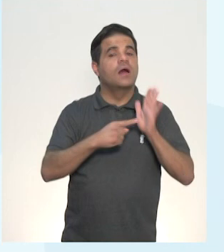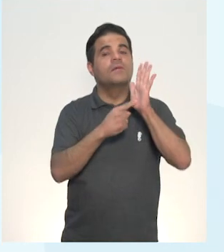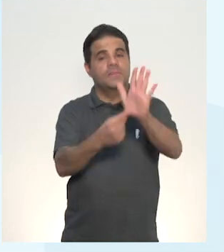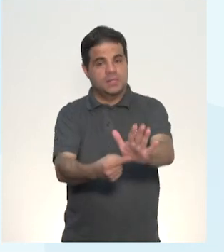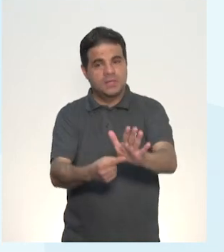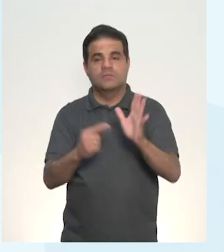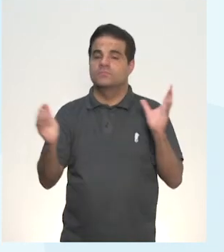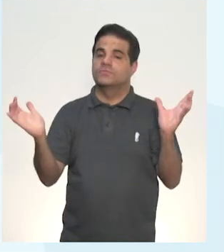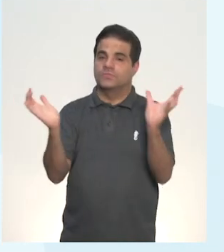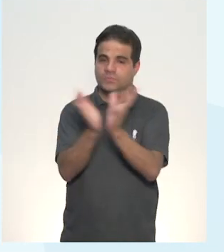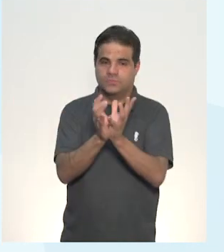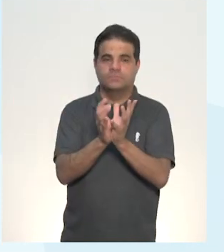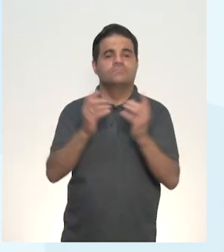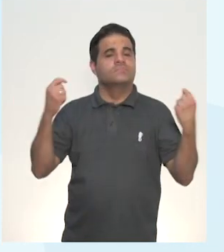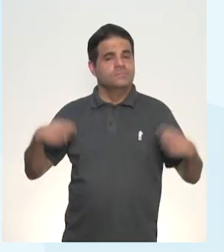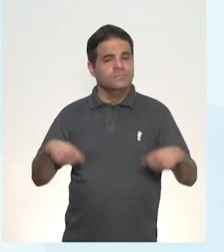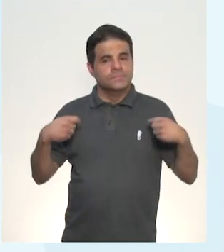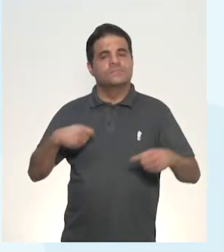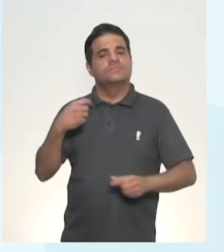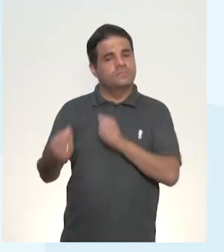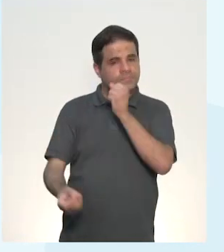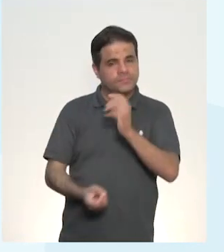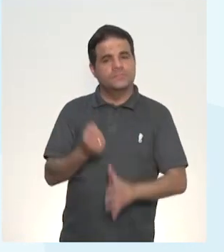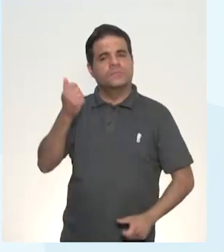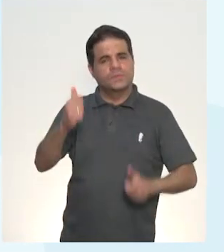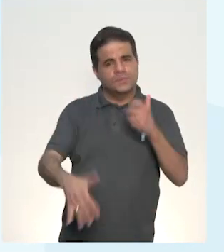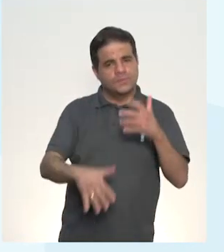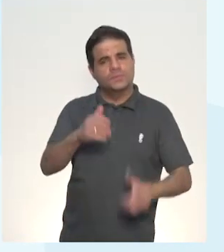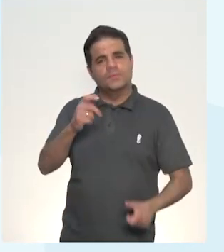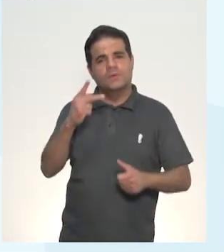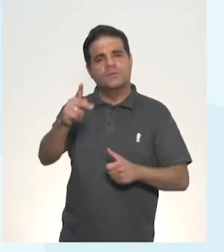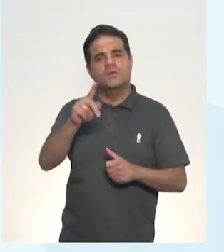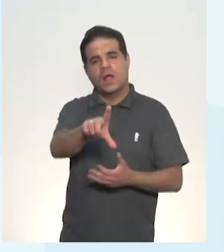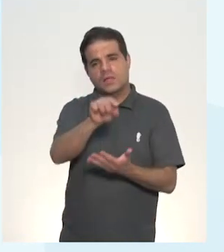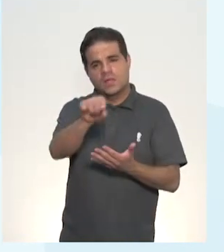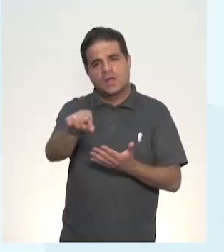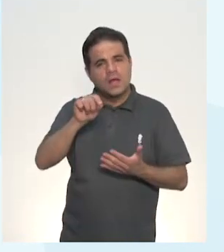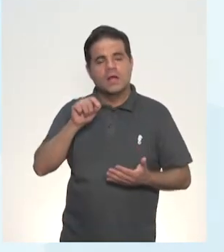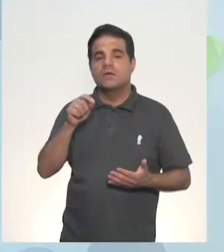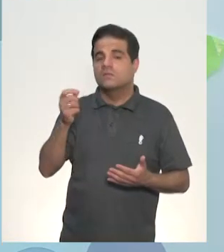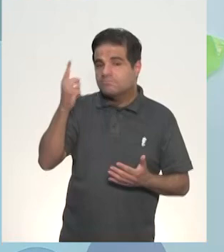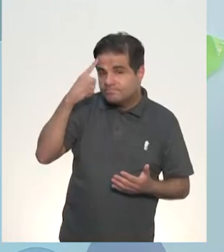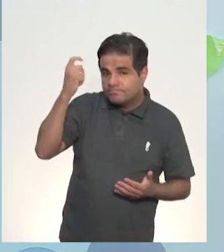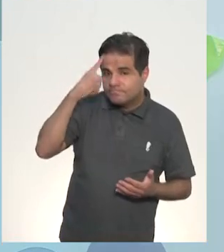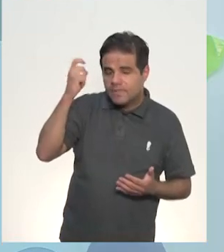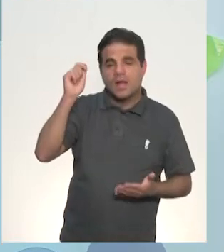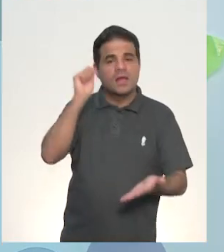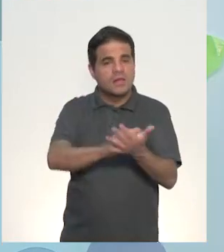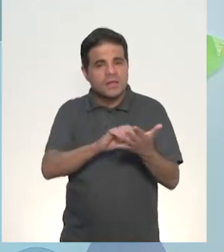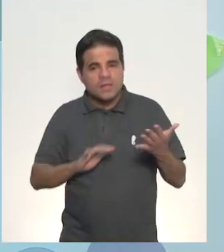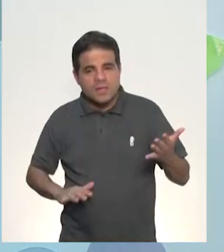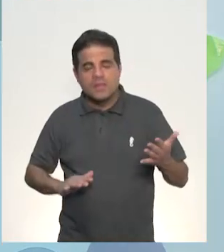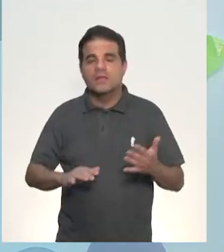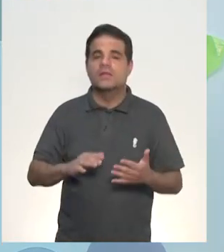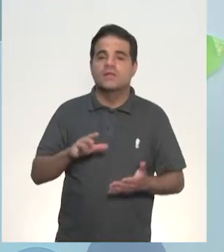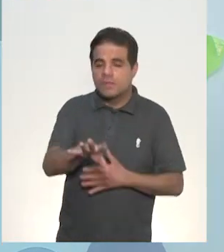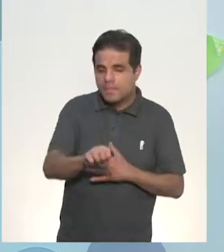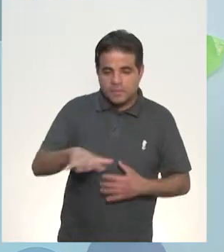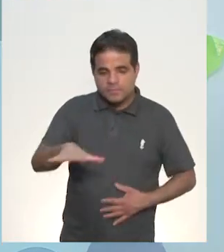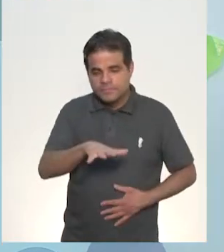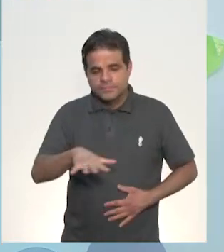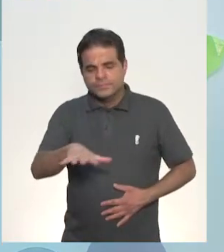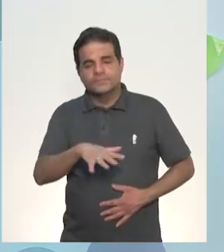apresentada para a turma, sendo necessário elaborar uma justificativa para a sua seleção. Seja criativo. É aquela atividade bem legal que você pega um